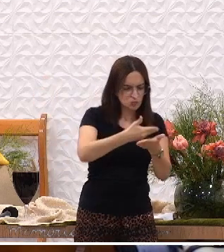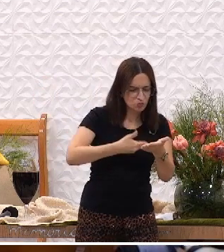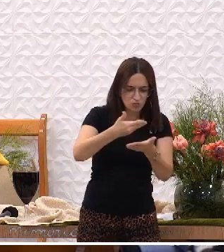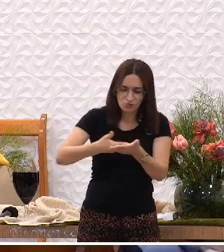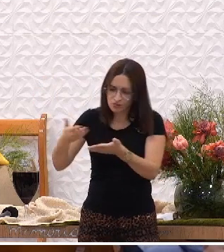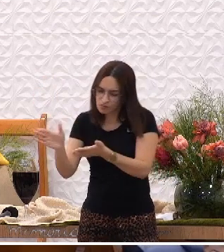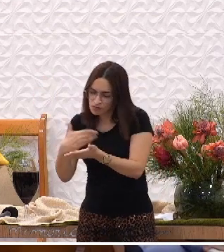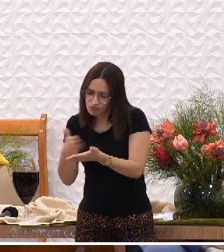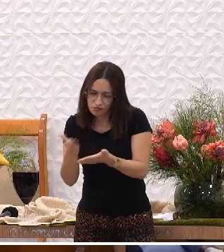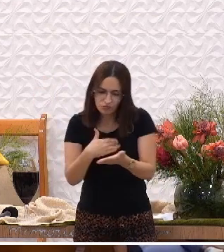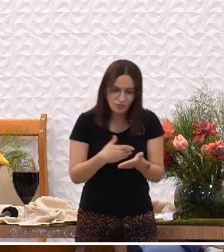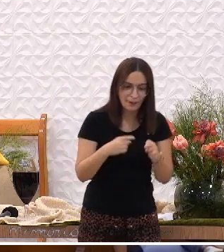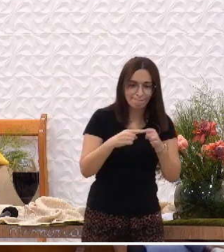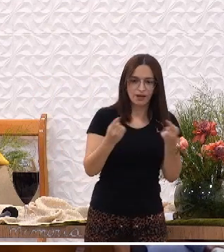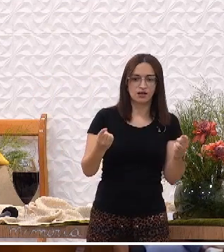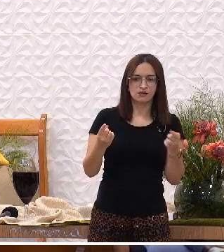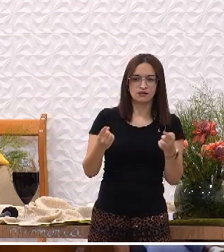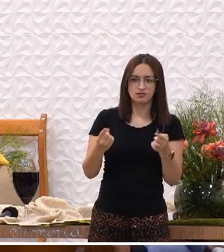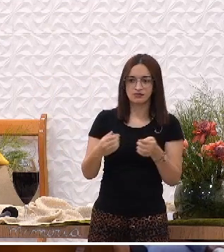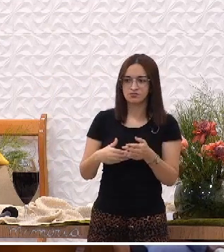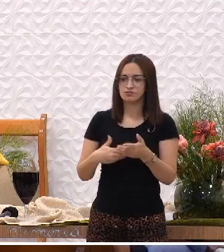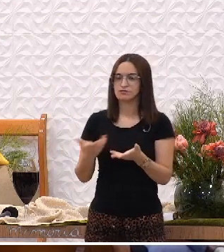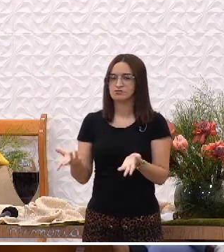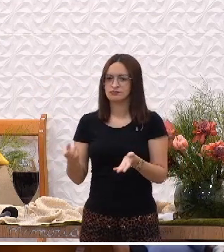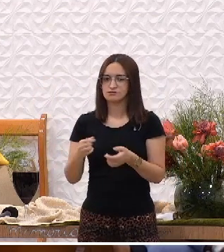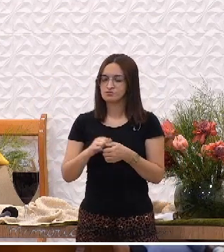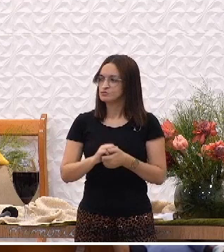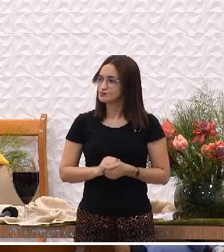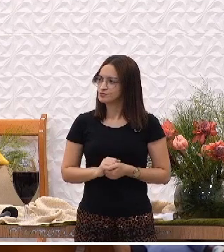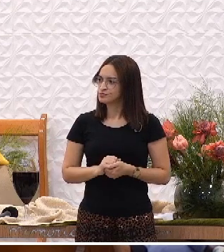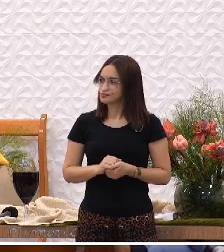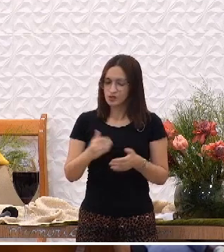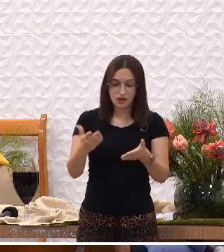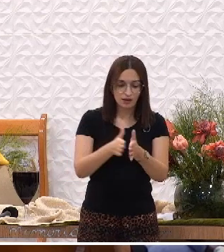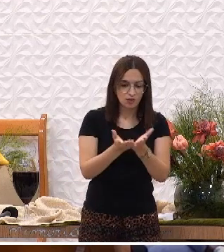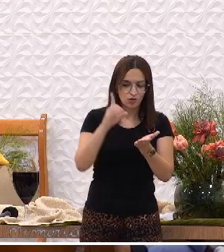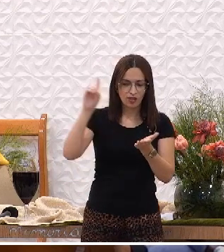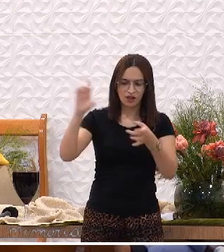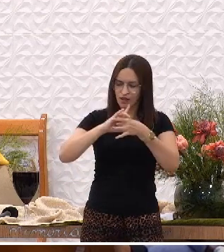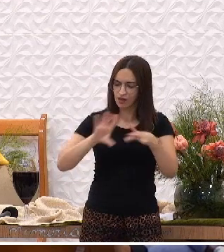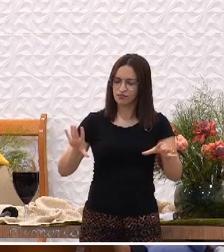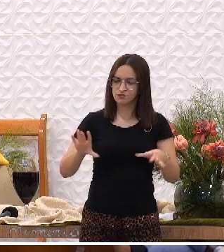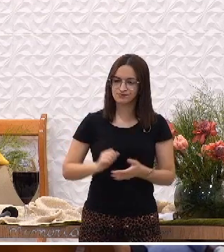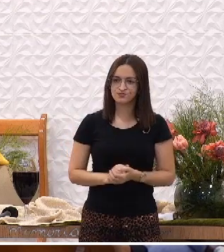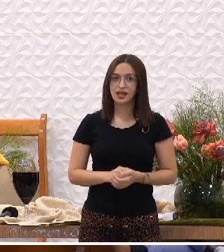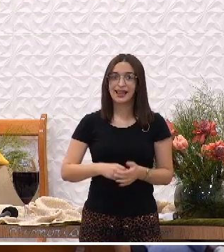a si mesmas. O terceiro princípio que eu coloquei aí foi o do sacerdócio universal dos